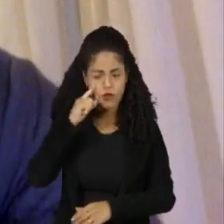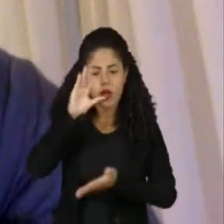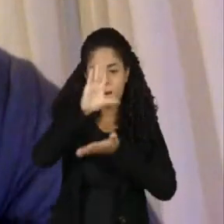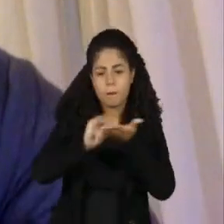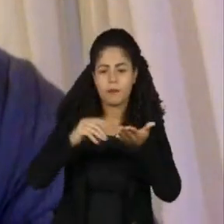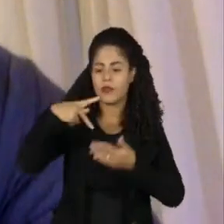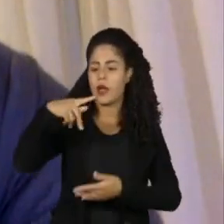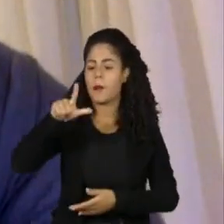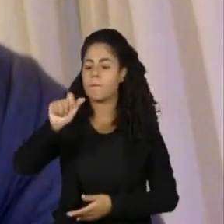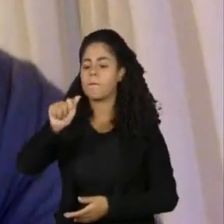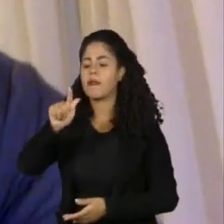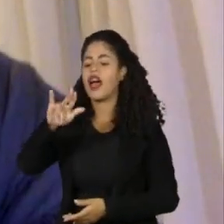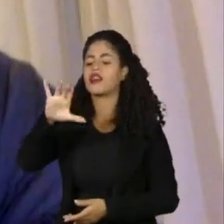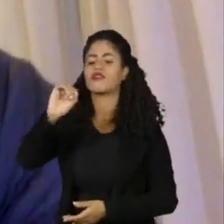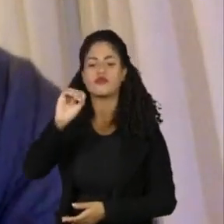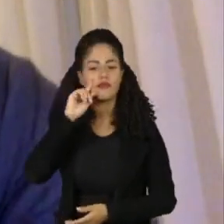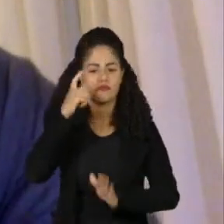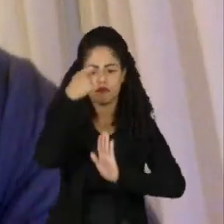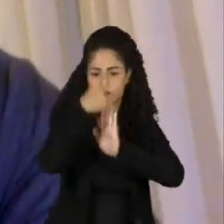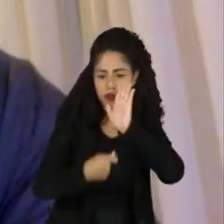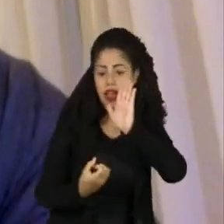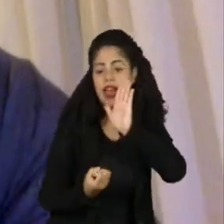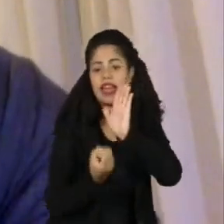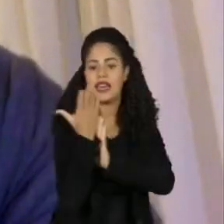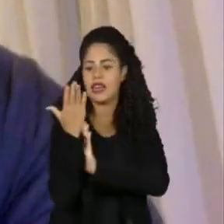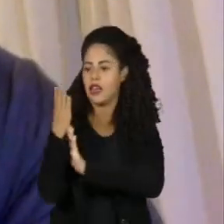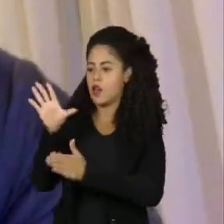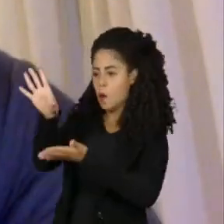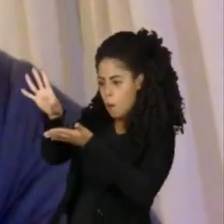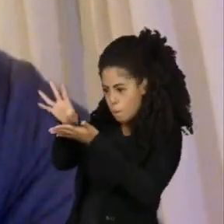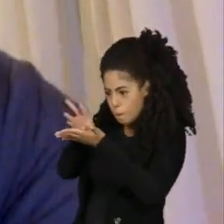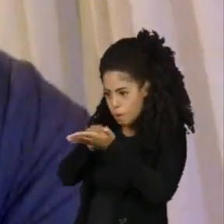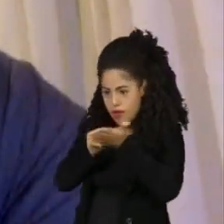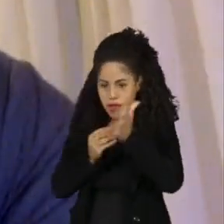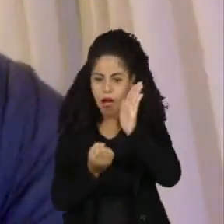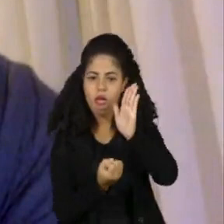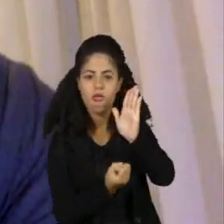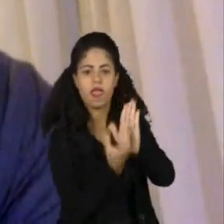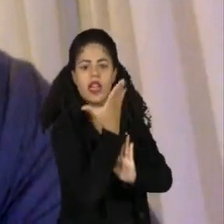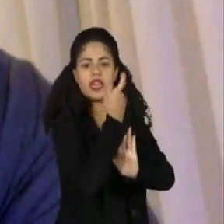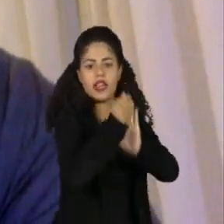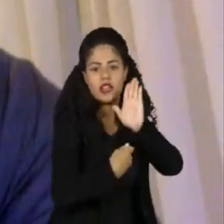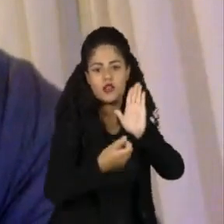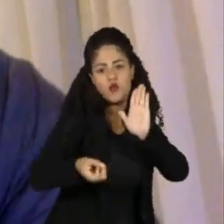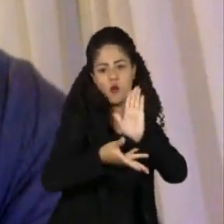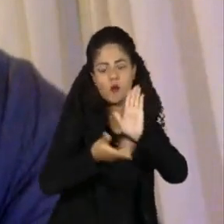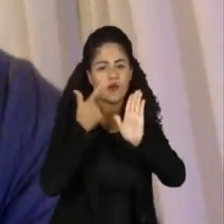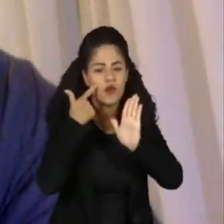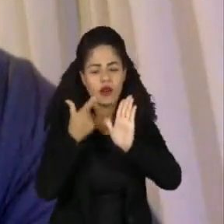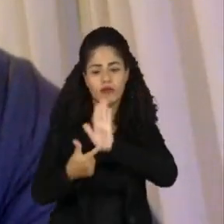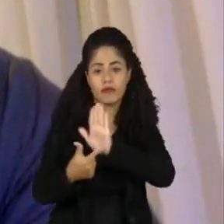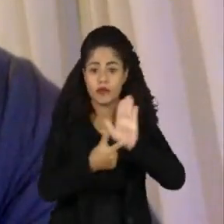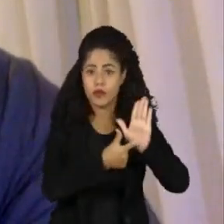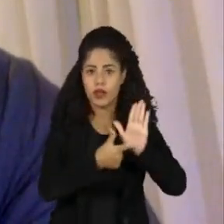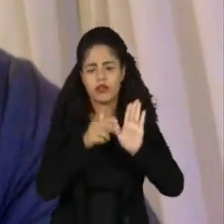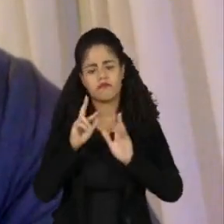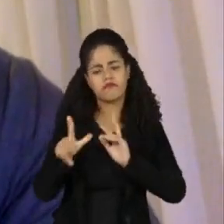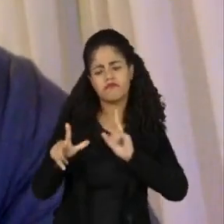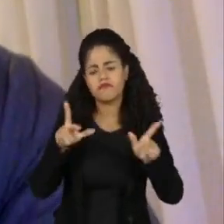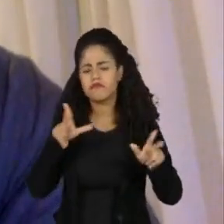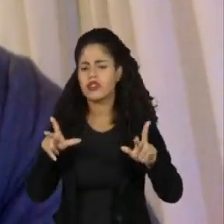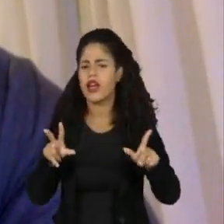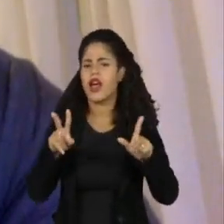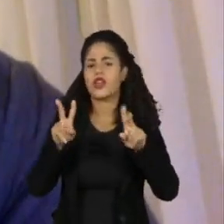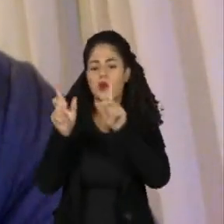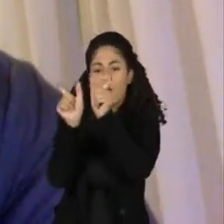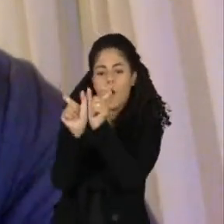fazer é realmente um texto novo. Ele vai criar um texto do zero. E esse talvez seja o maior desafio, porque como você diferencia um texto que foi